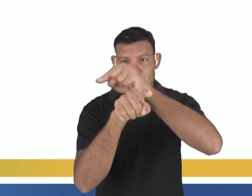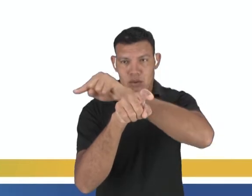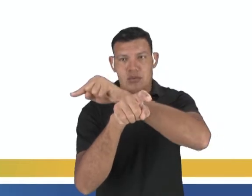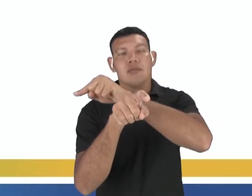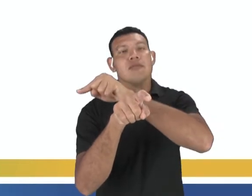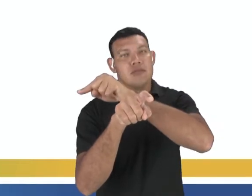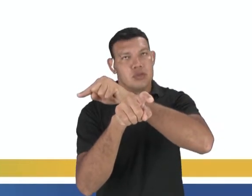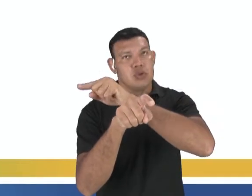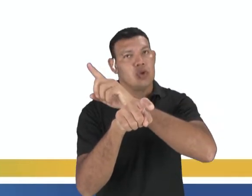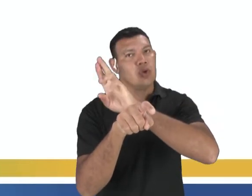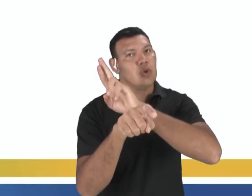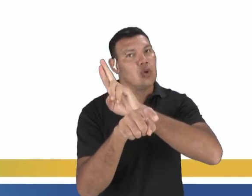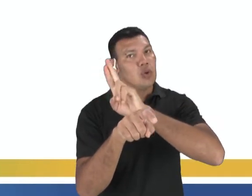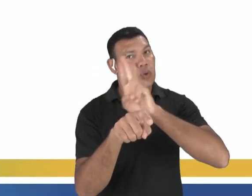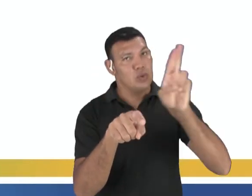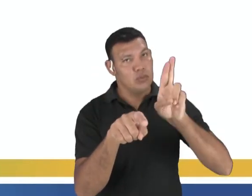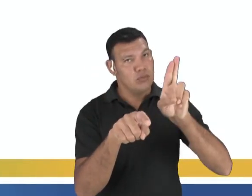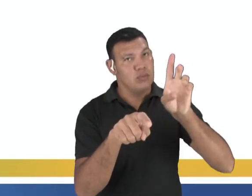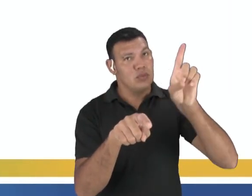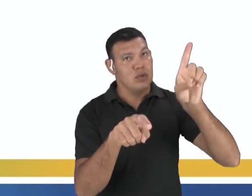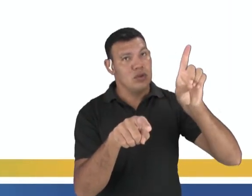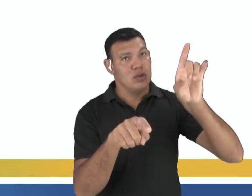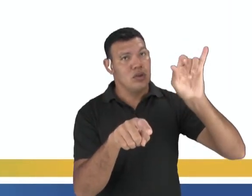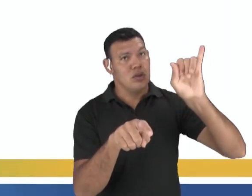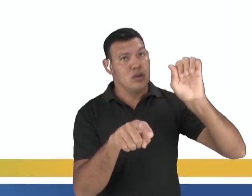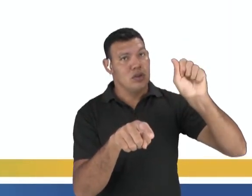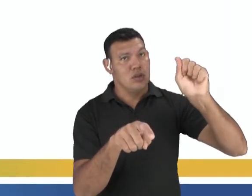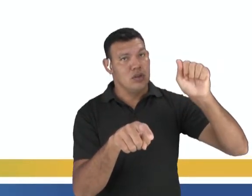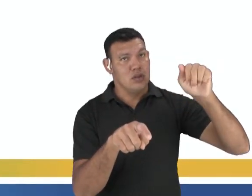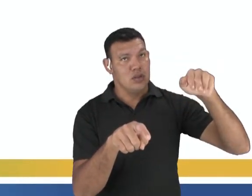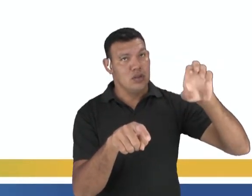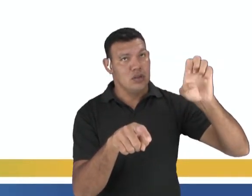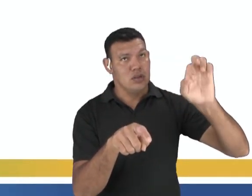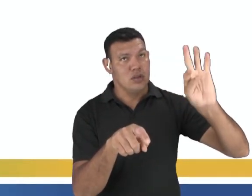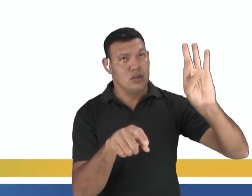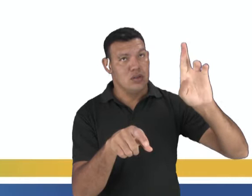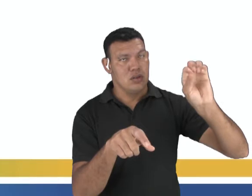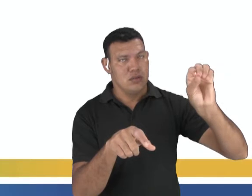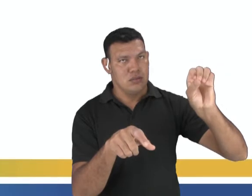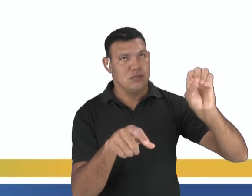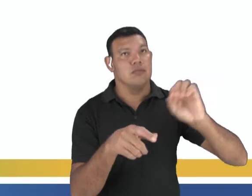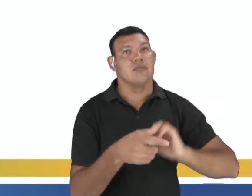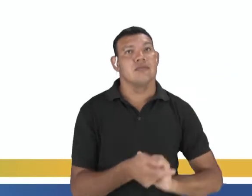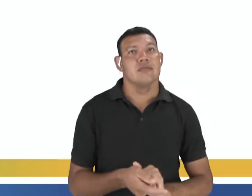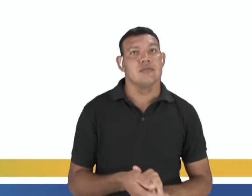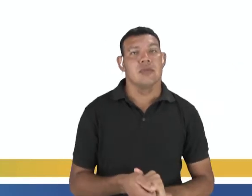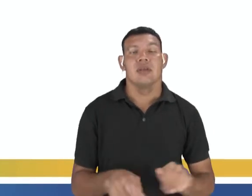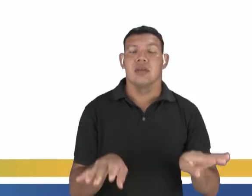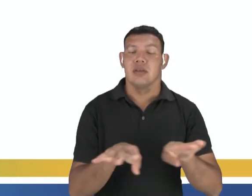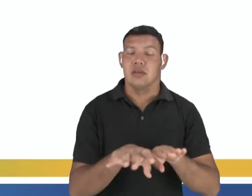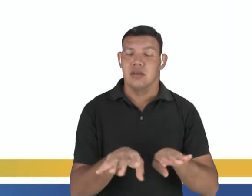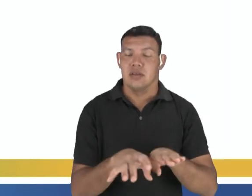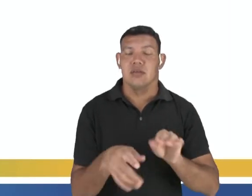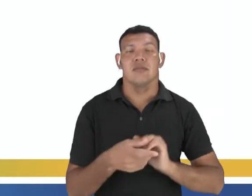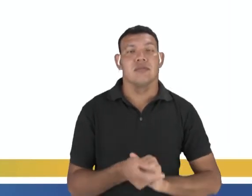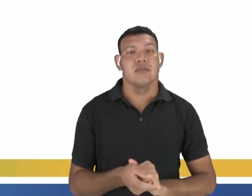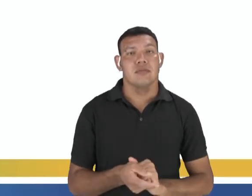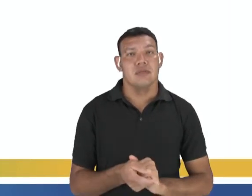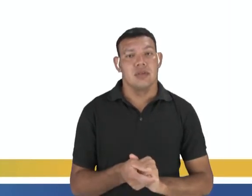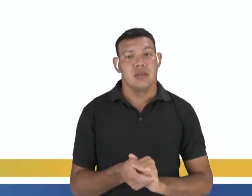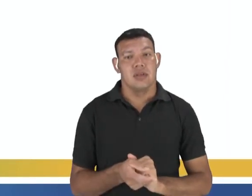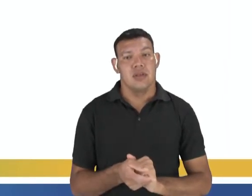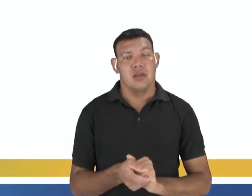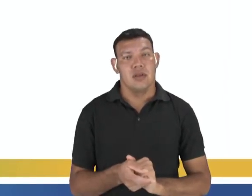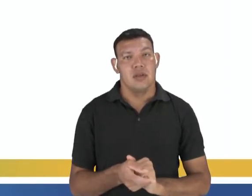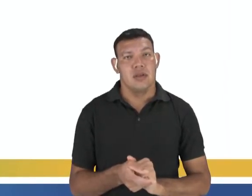pelo seu centro é chamado diâmetro. E o maior segmento de reta possível que se pode traçar numa circunferência e